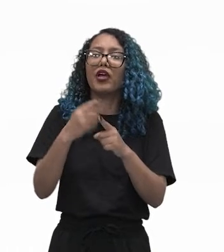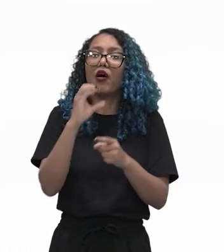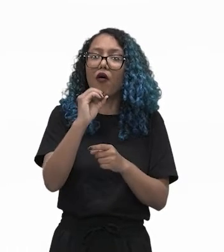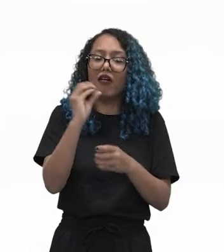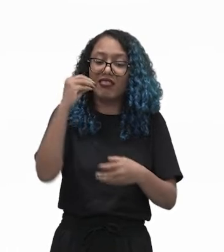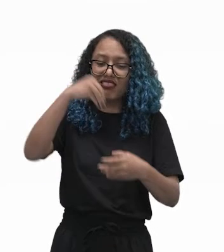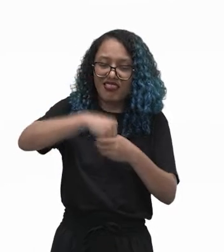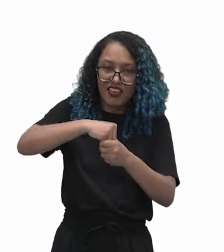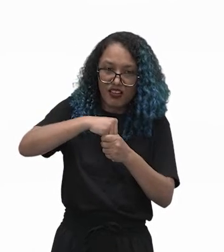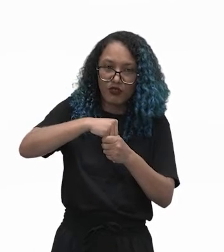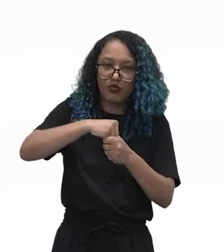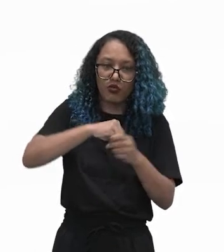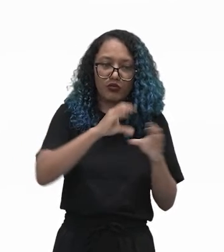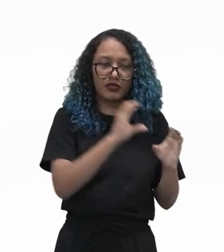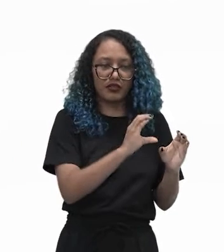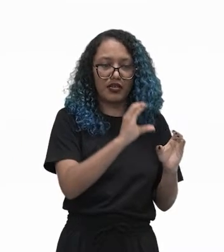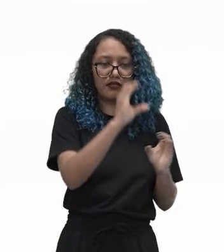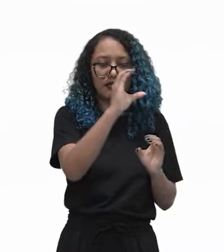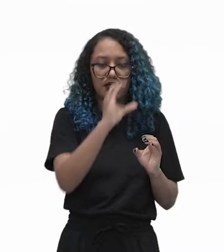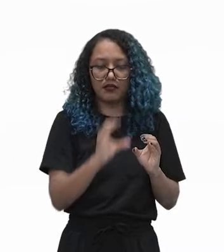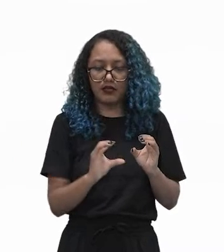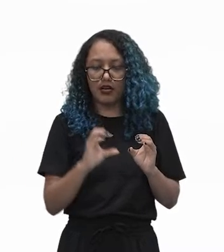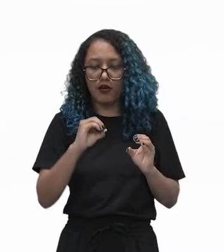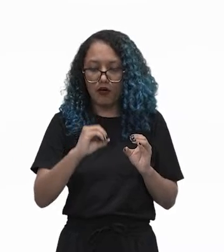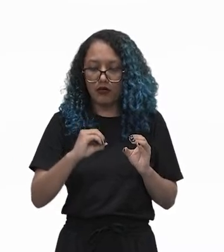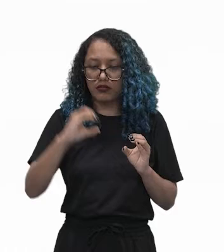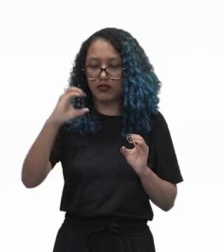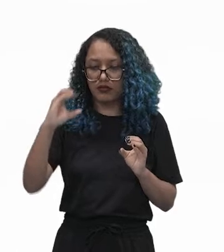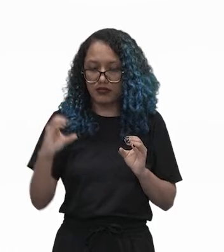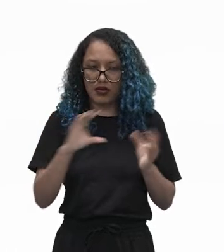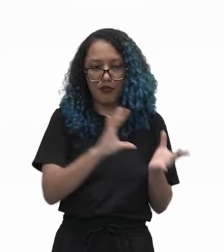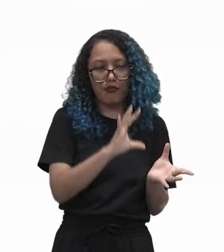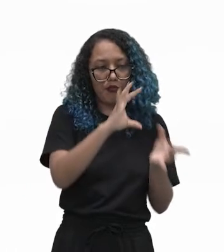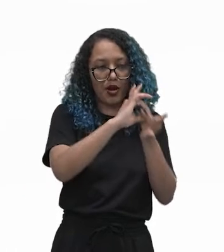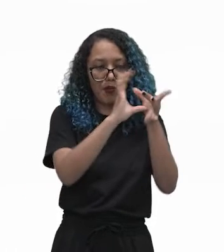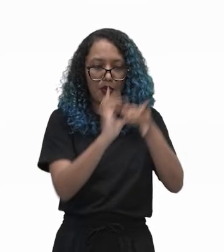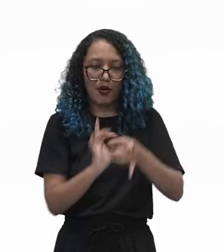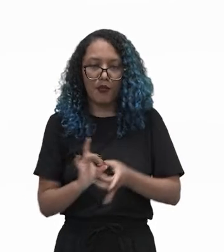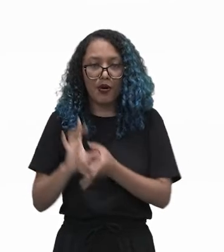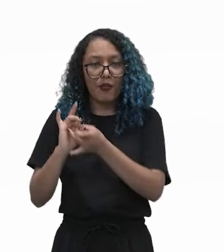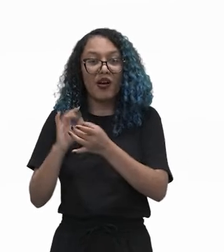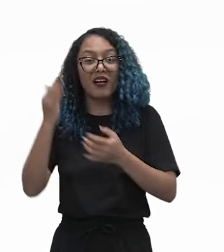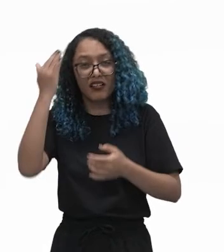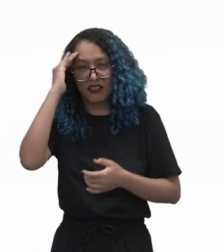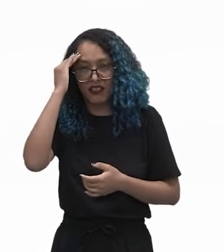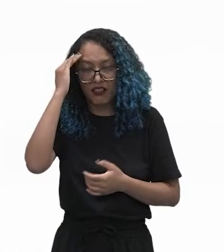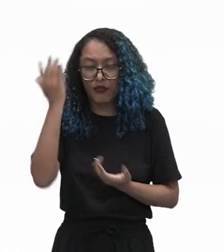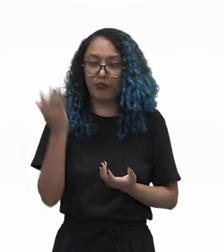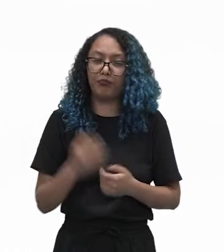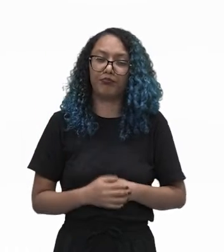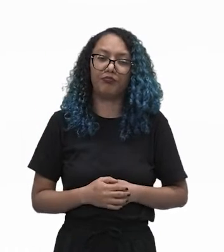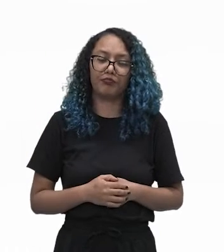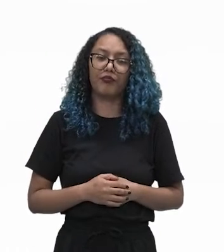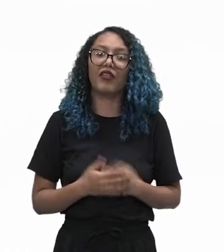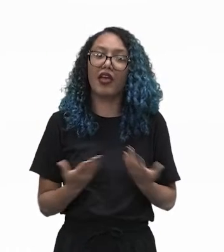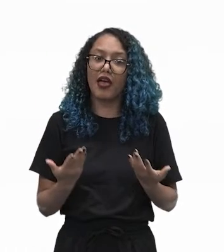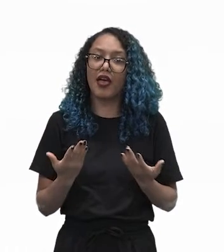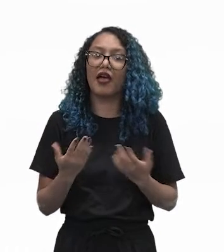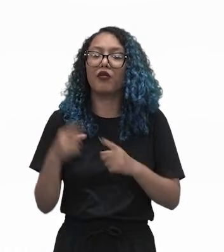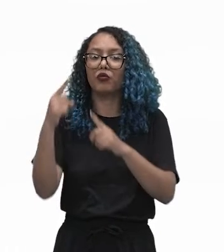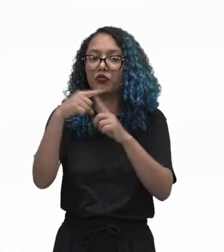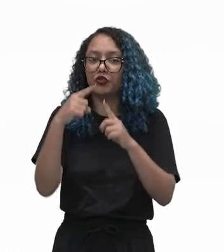da cadeia principal, certo? Então, essa é a classificação das cadeias